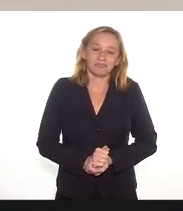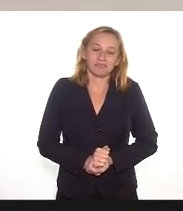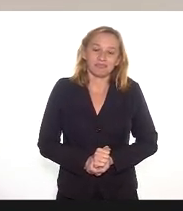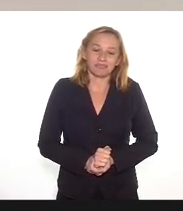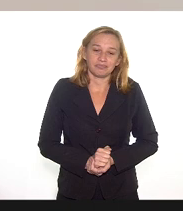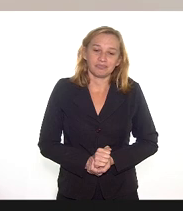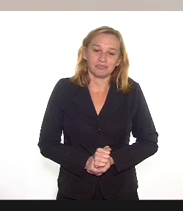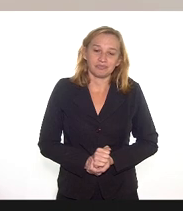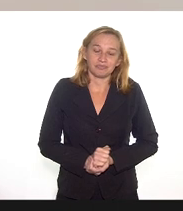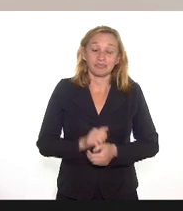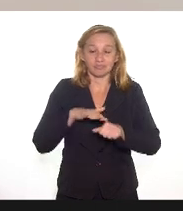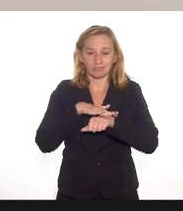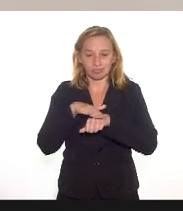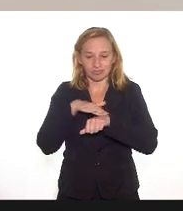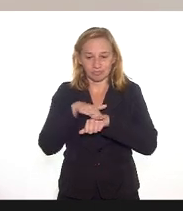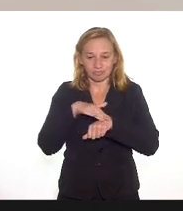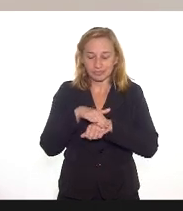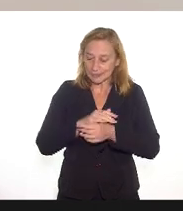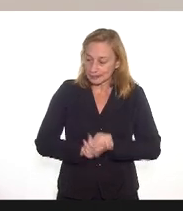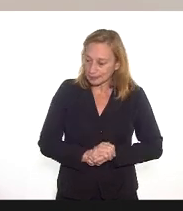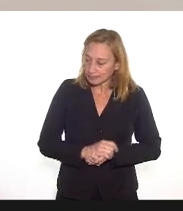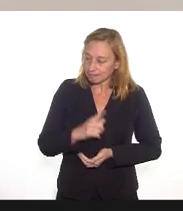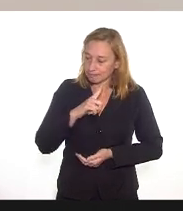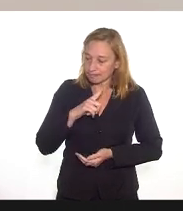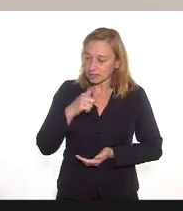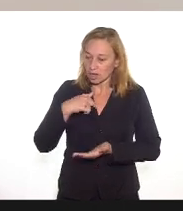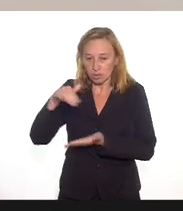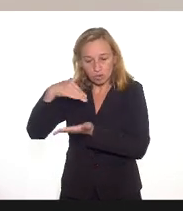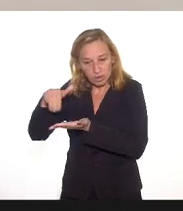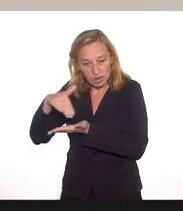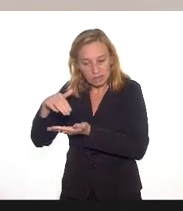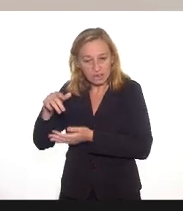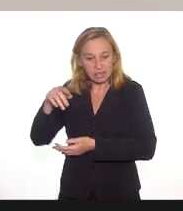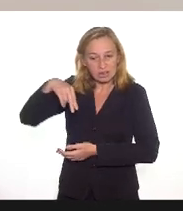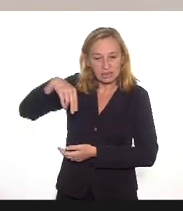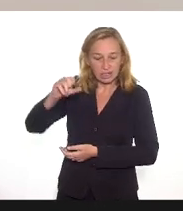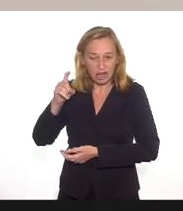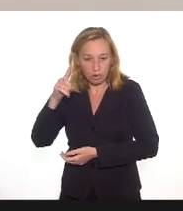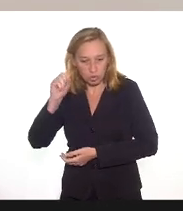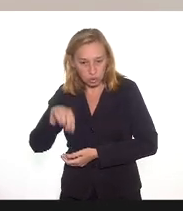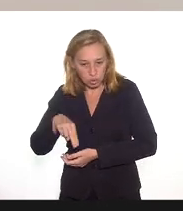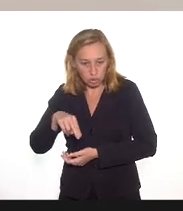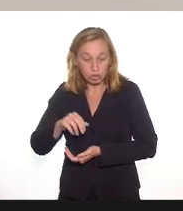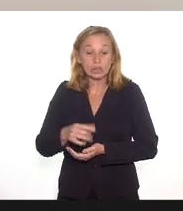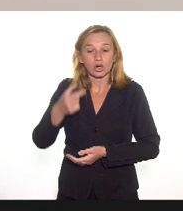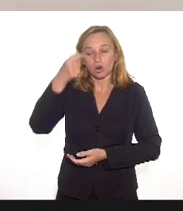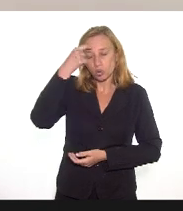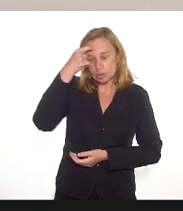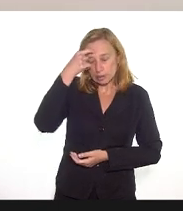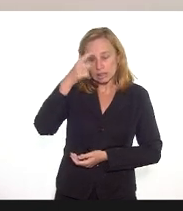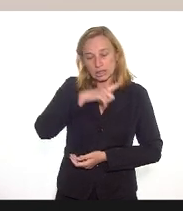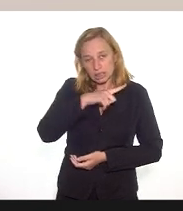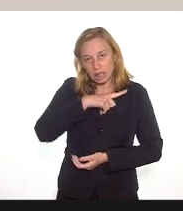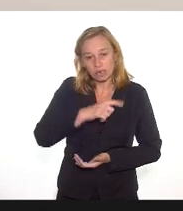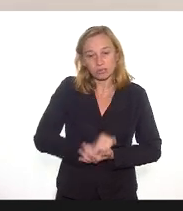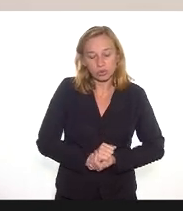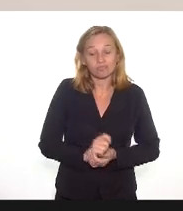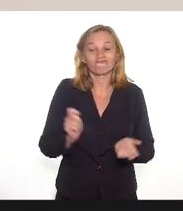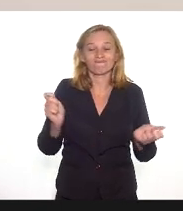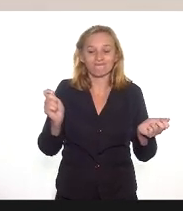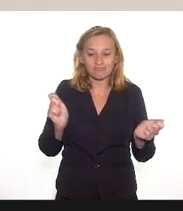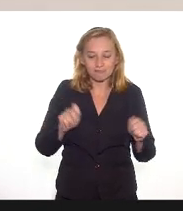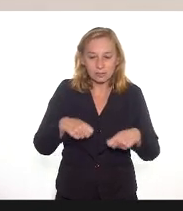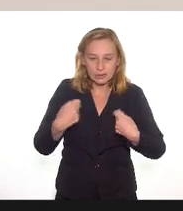Muitas conversas que a gente tem, eu e o secretário Nelson Rocha, né? Nós temos muita consciência de que é